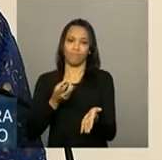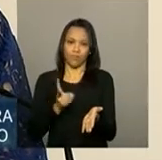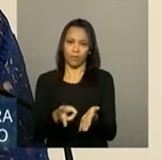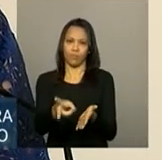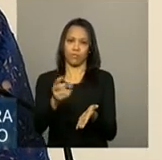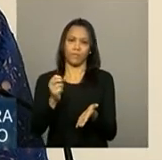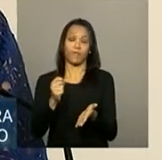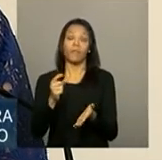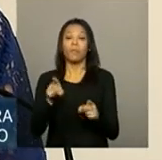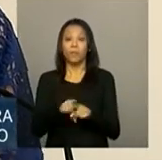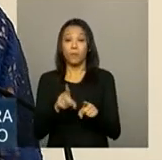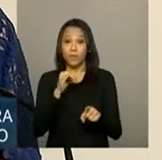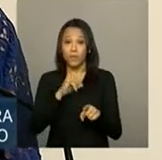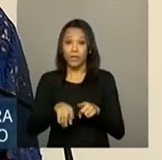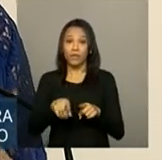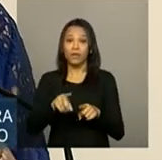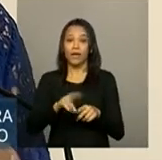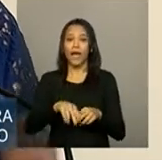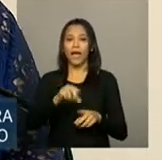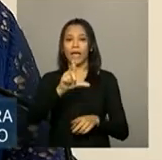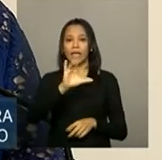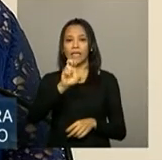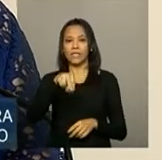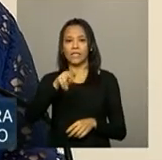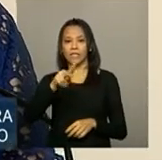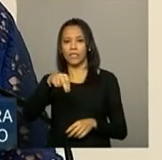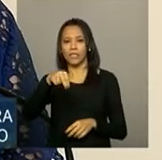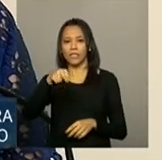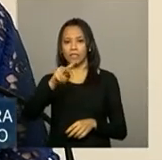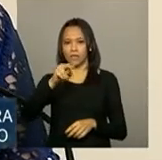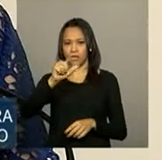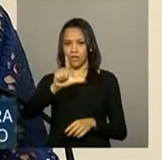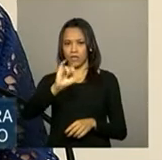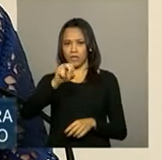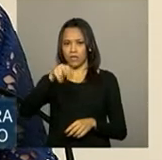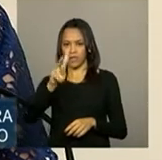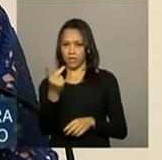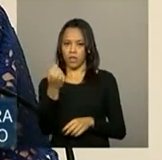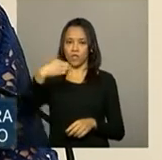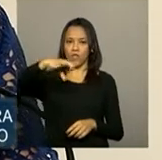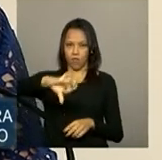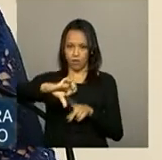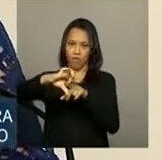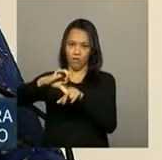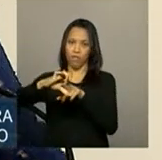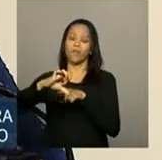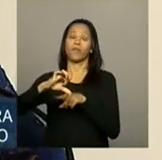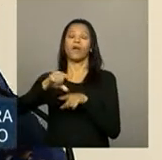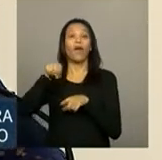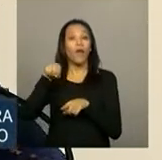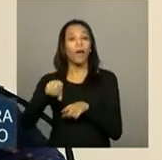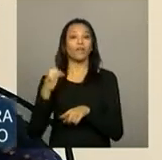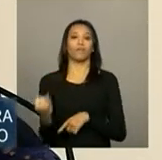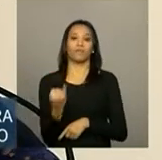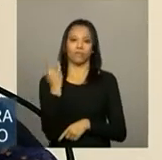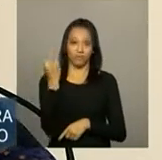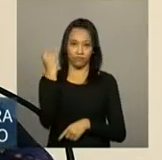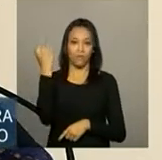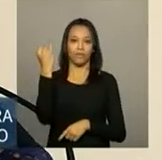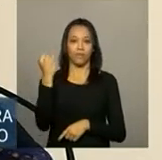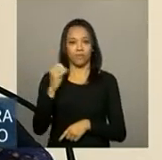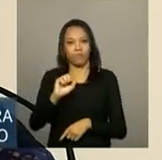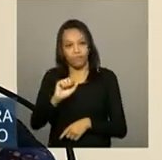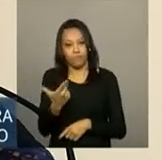então a extensão da linha 9 da CPTM nós consideramos que ela também tem extrema relevância